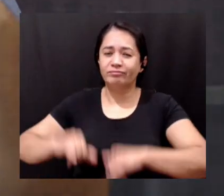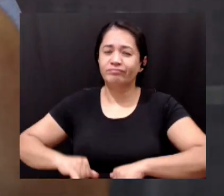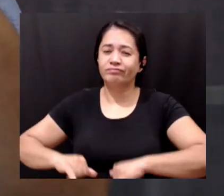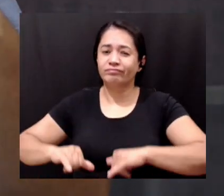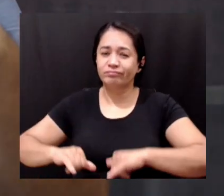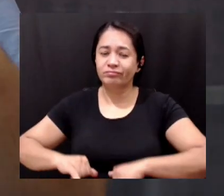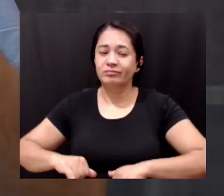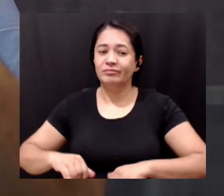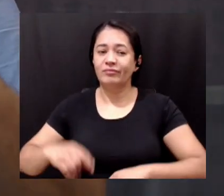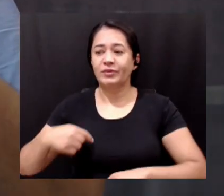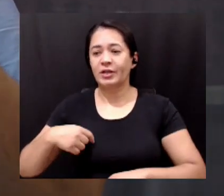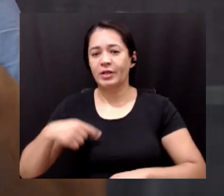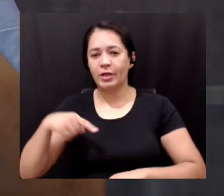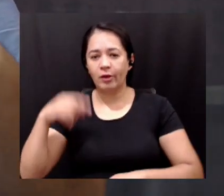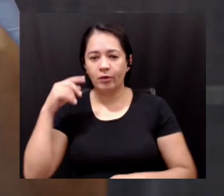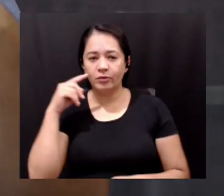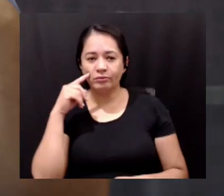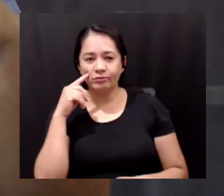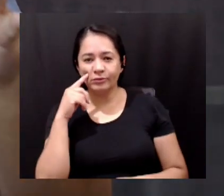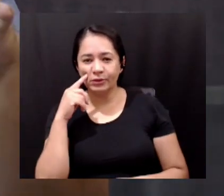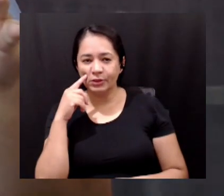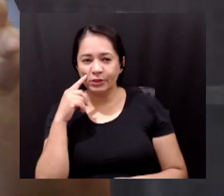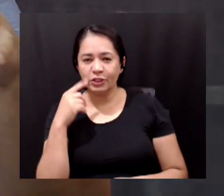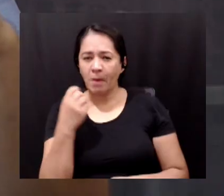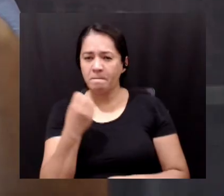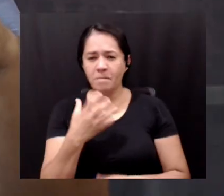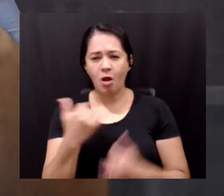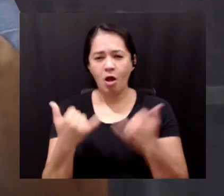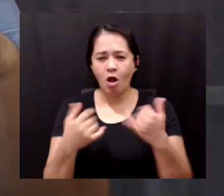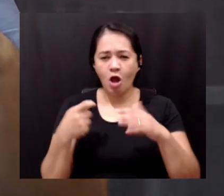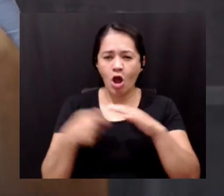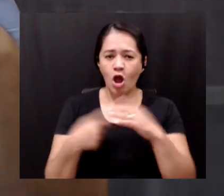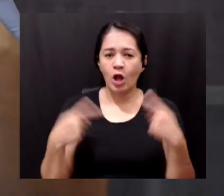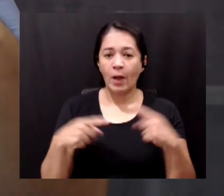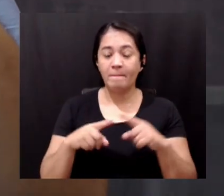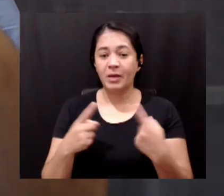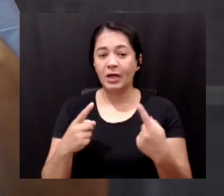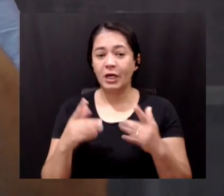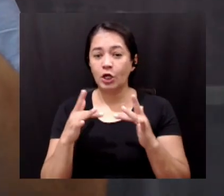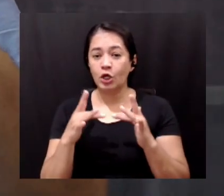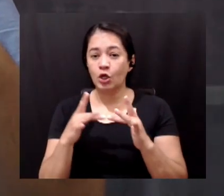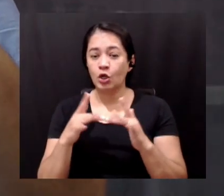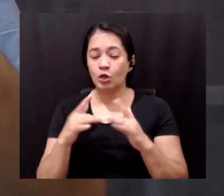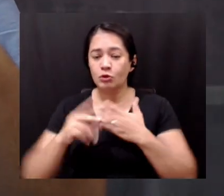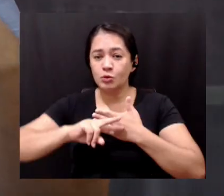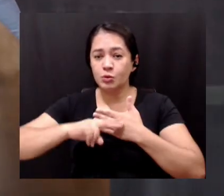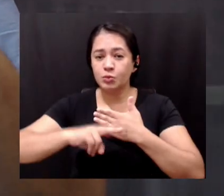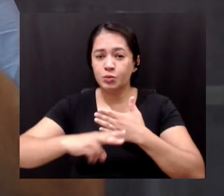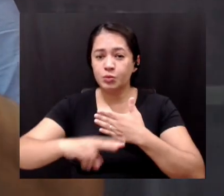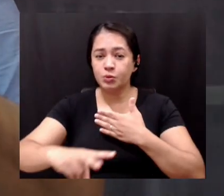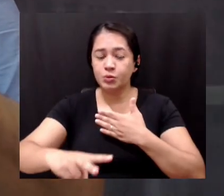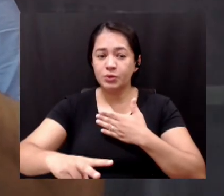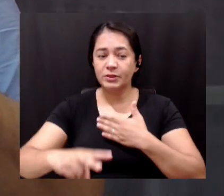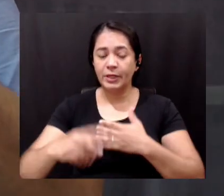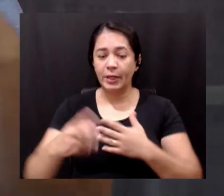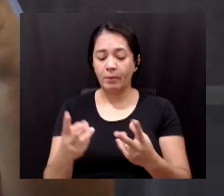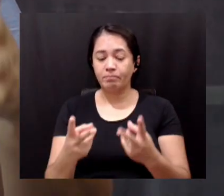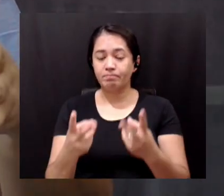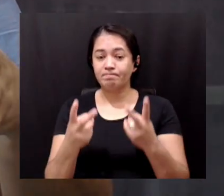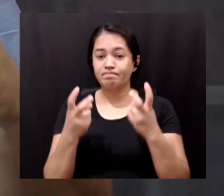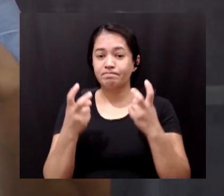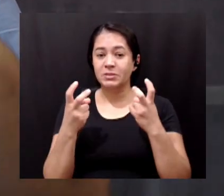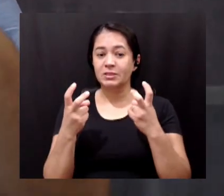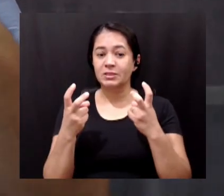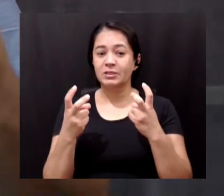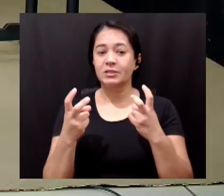lá, pô, é muito bom jogar, mas depois quando eu começo a ter contato com as consequências, eu começo a perceber que não foi uma